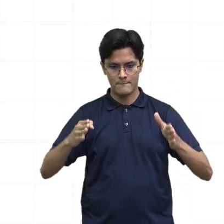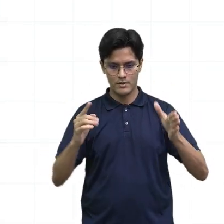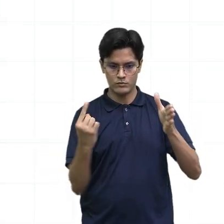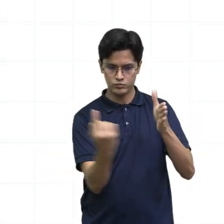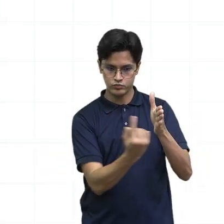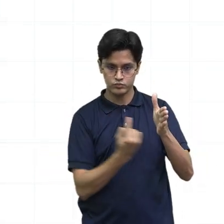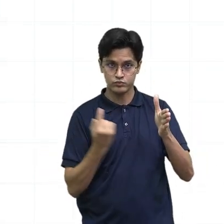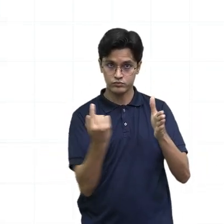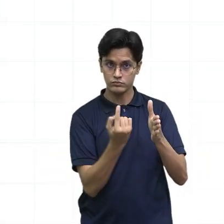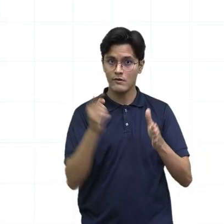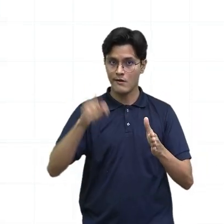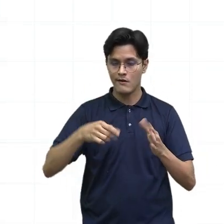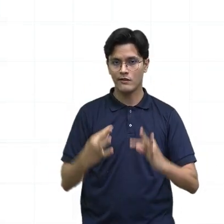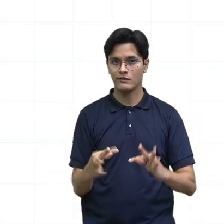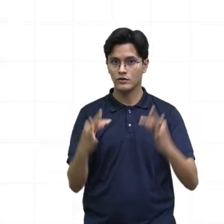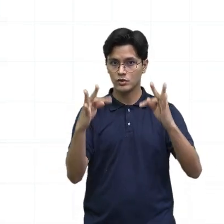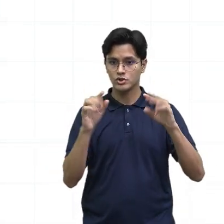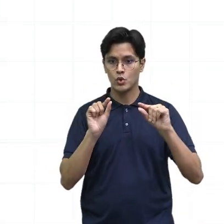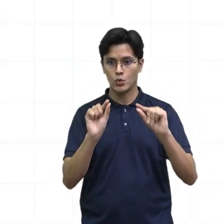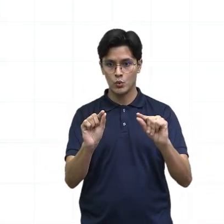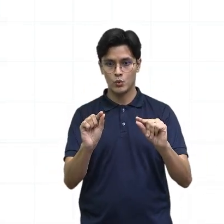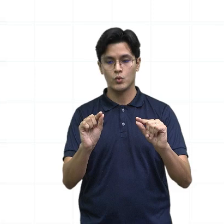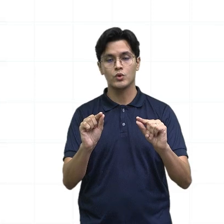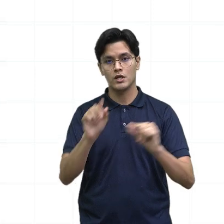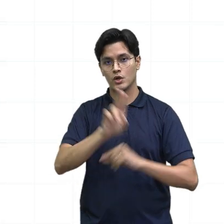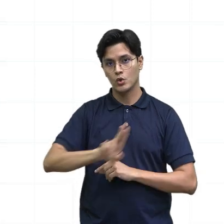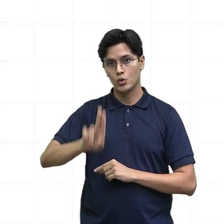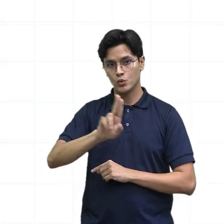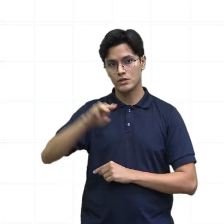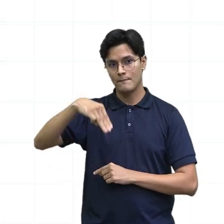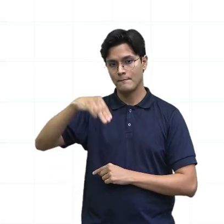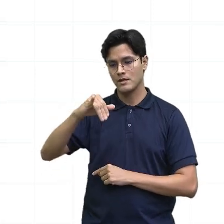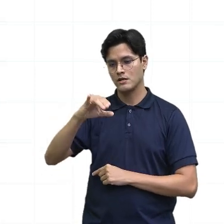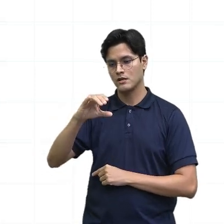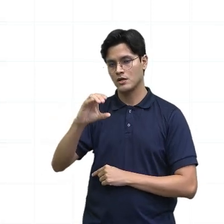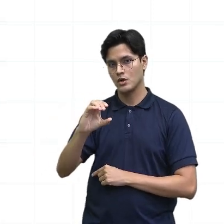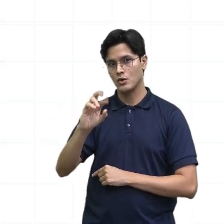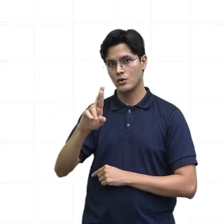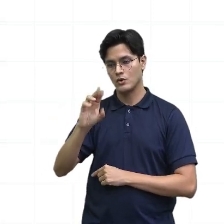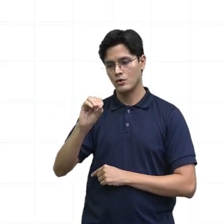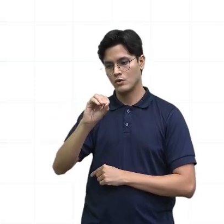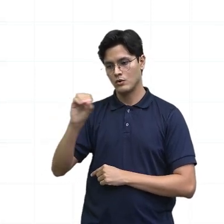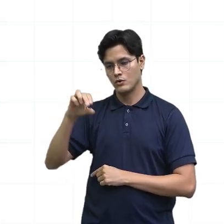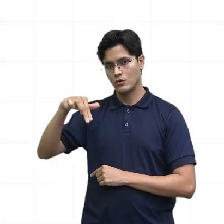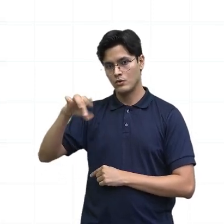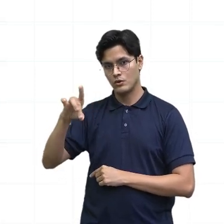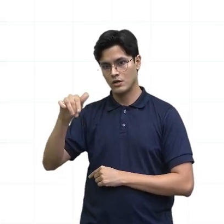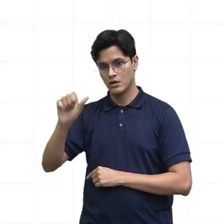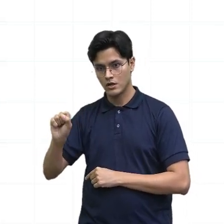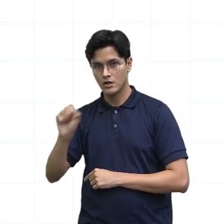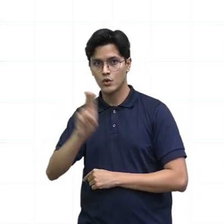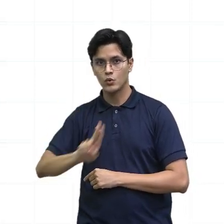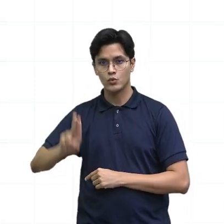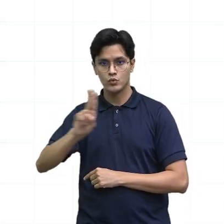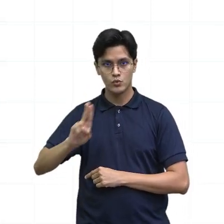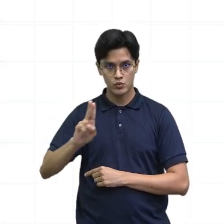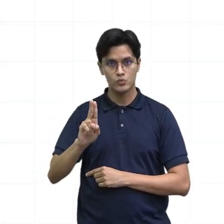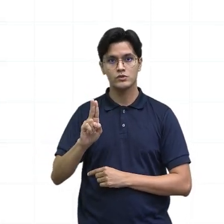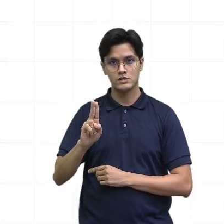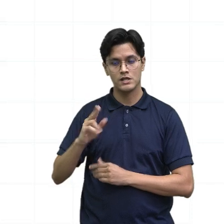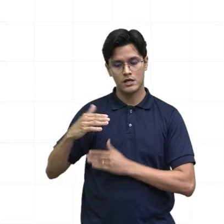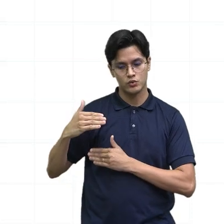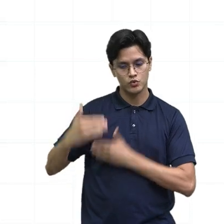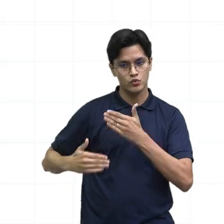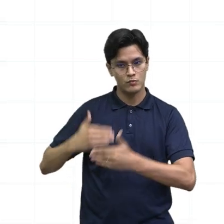uma tecnologia, né? A tecnologia das micro-ondas tem sido amplamente utilizada em processos de